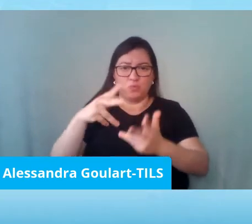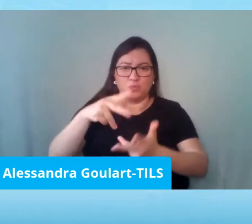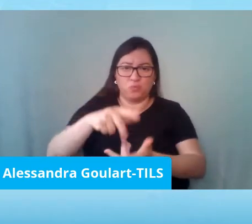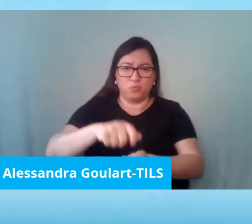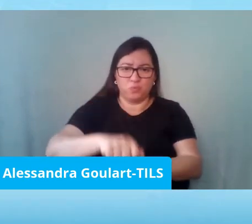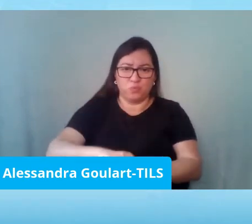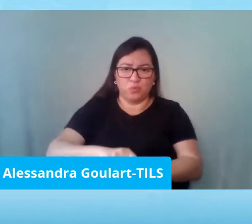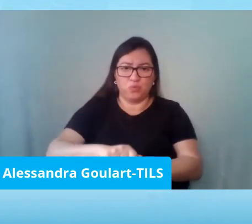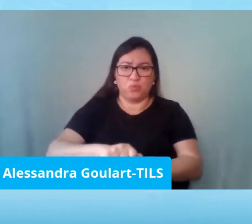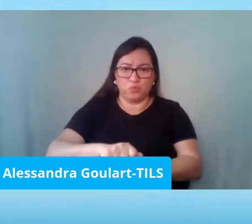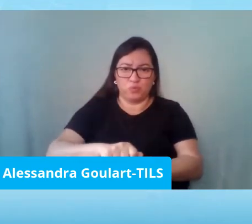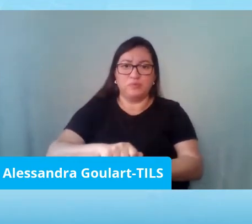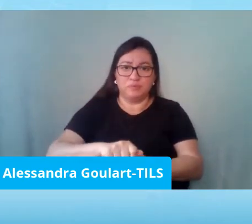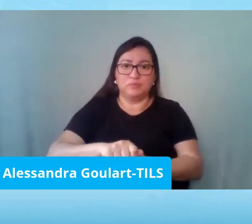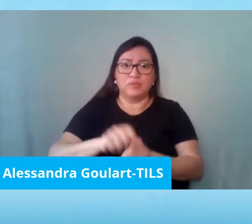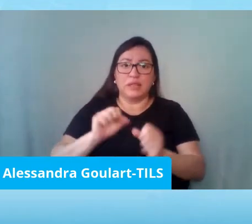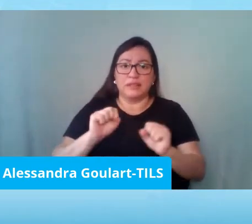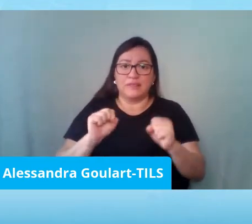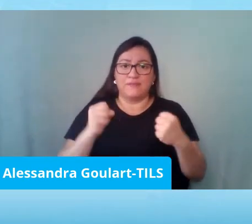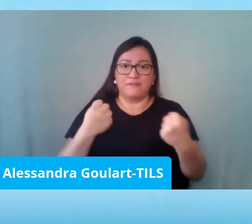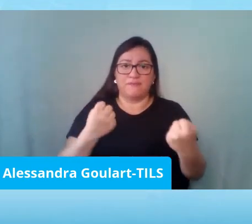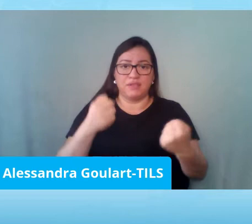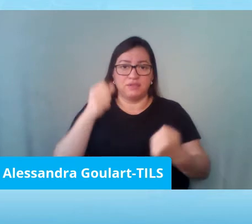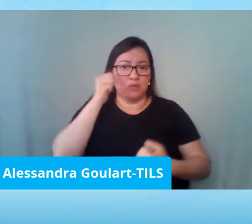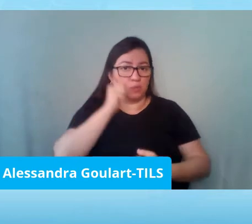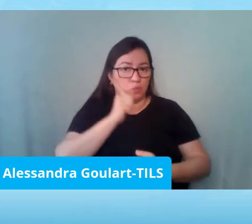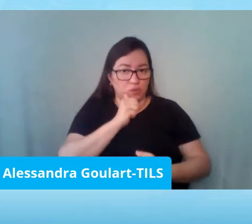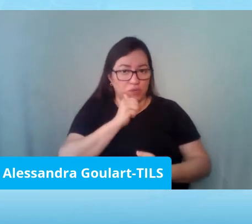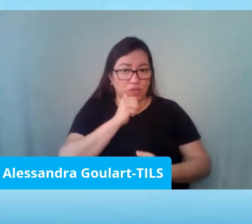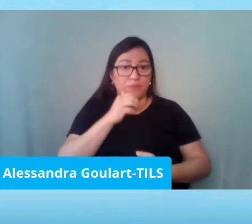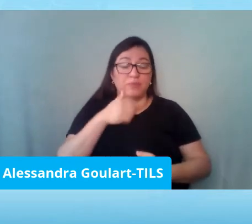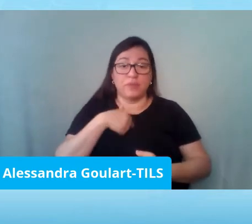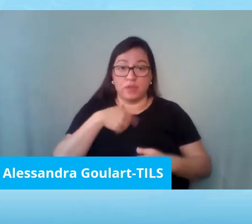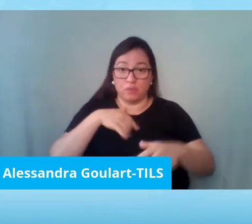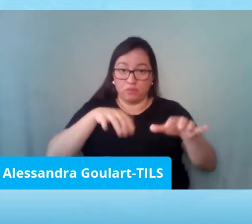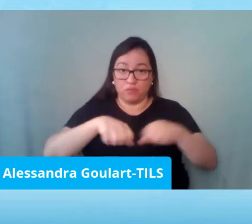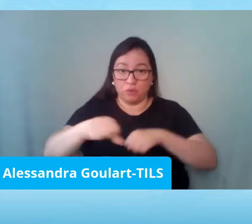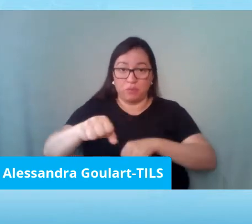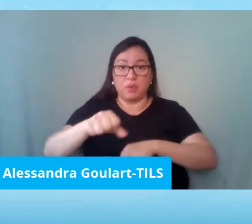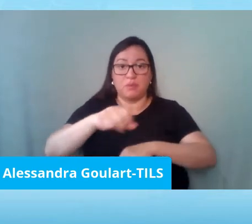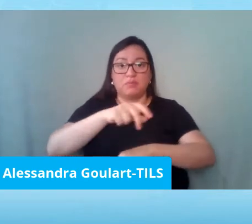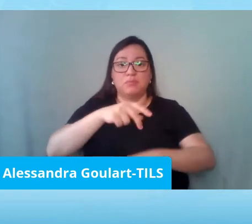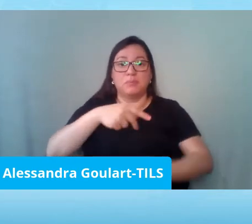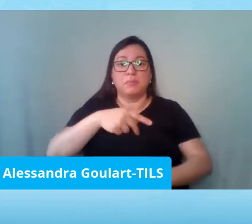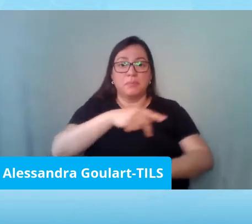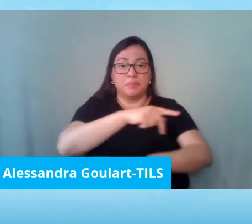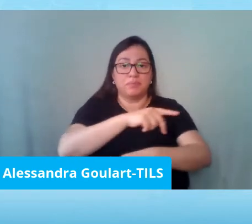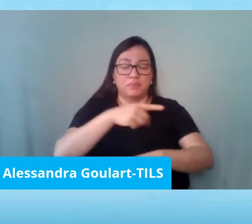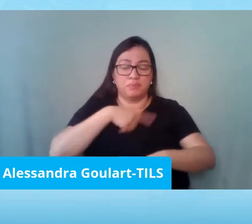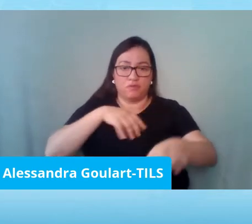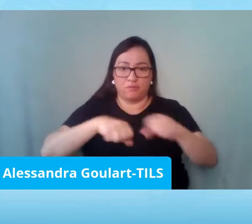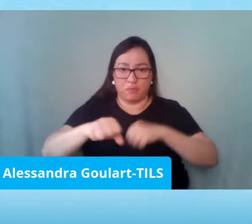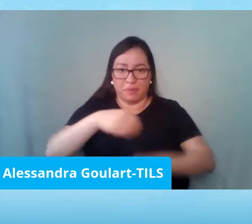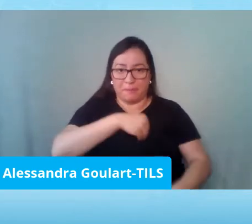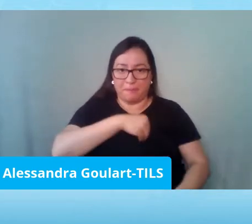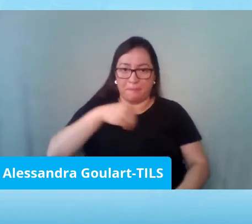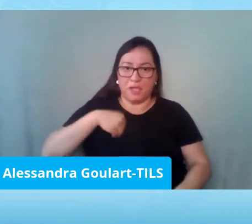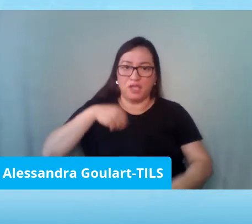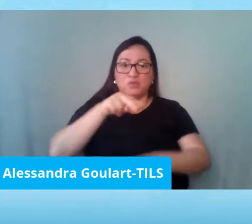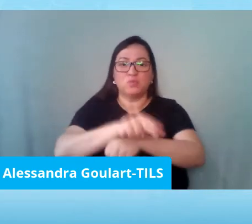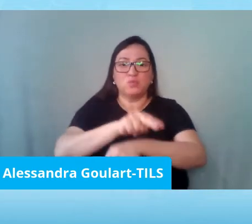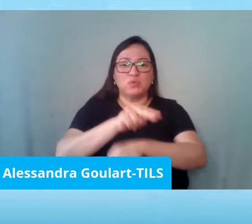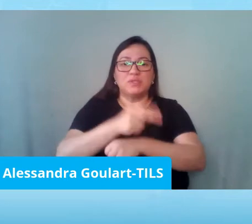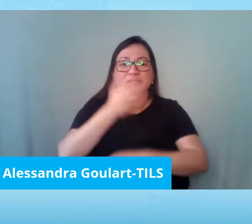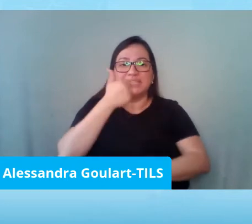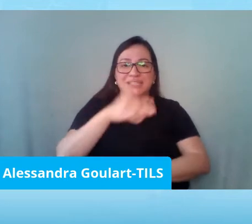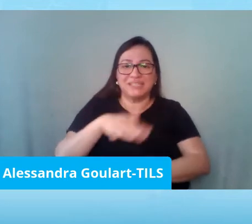Então, eu sou médico pediatra de formação, neonatologista, mas agora, no momento, estou